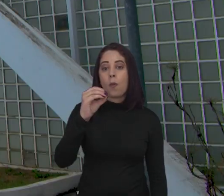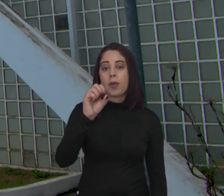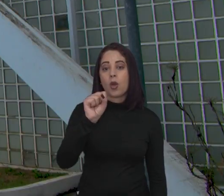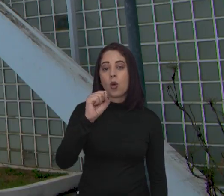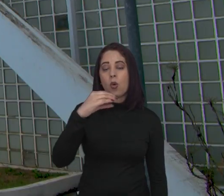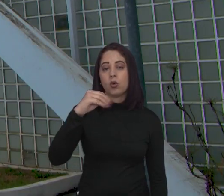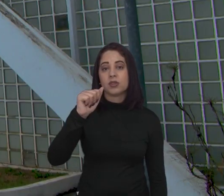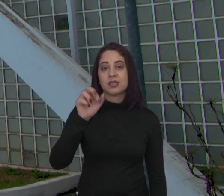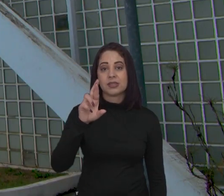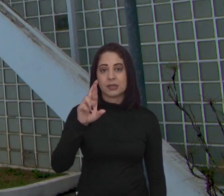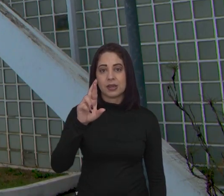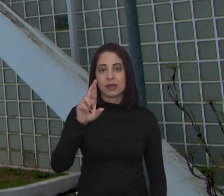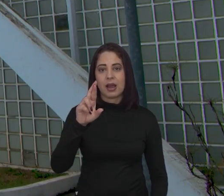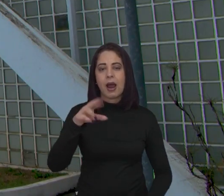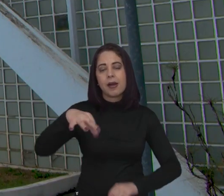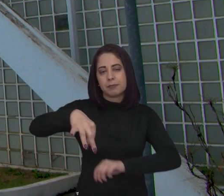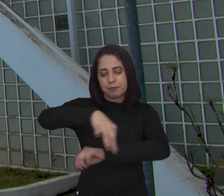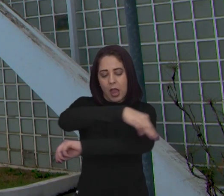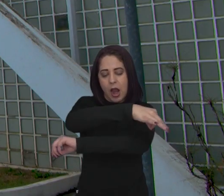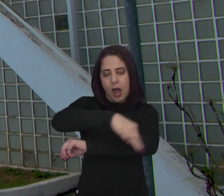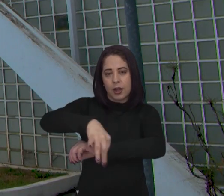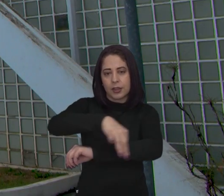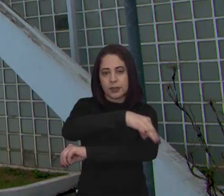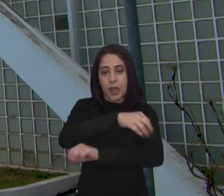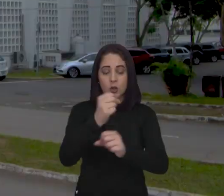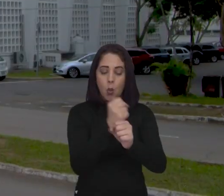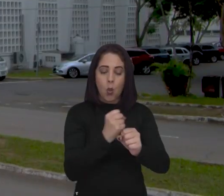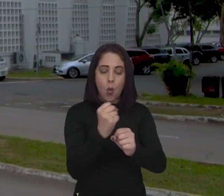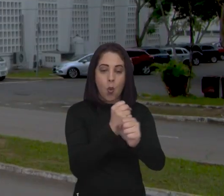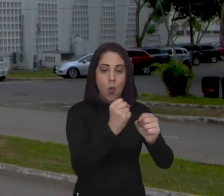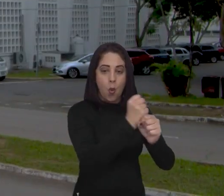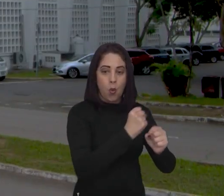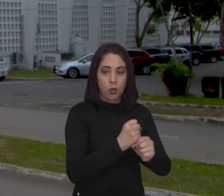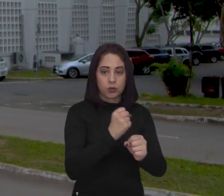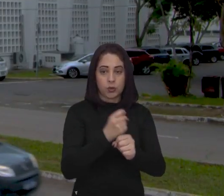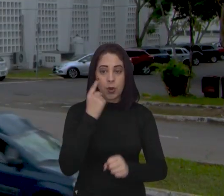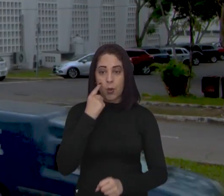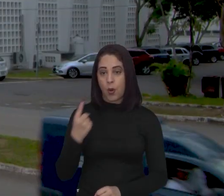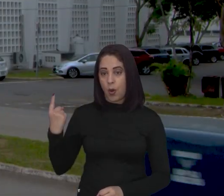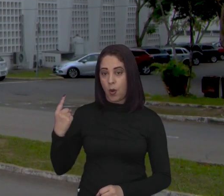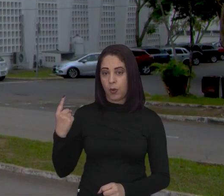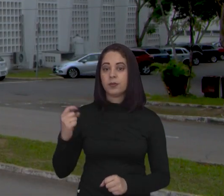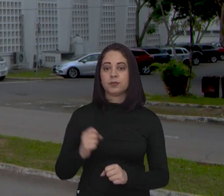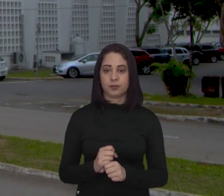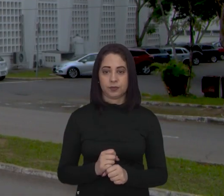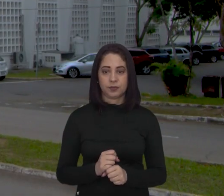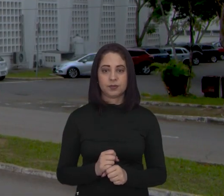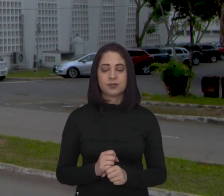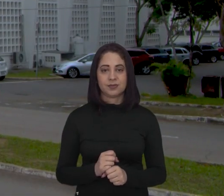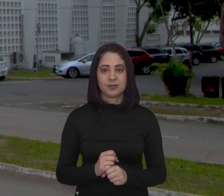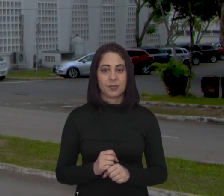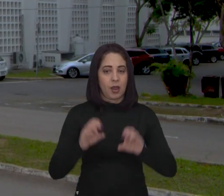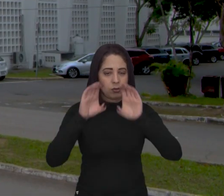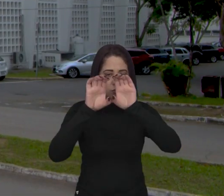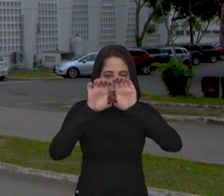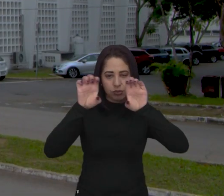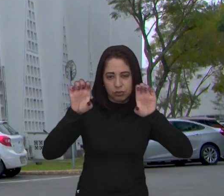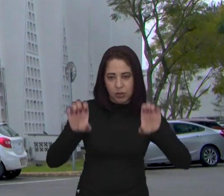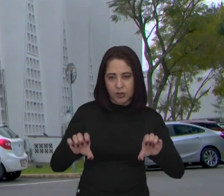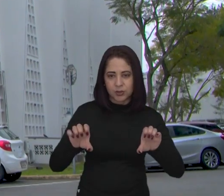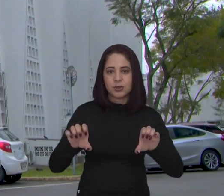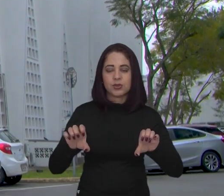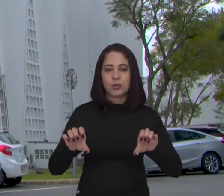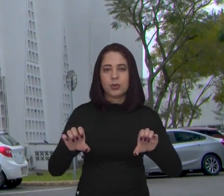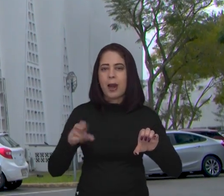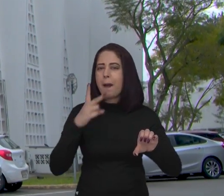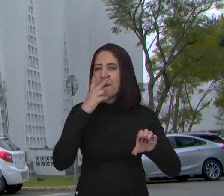foi o primeiro projeto do arquiteto em solo paulista. Esse é o Laboratório de Estruturas, hoje chamado de Elefante Branco.